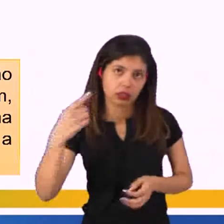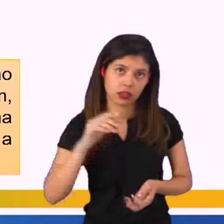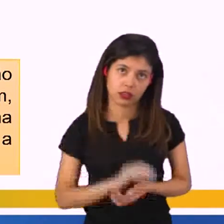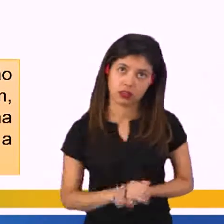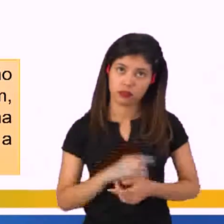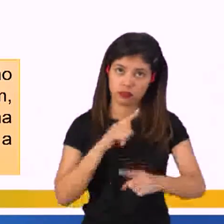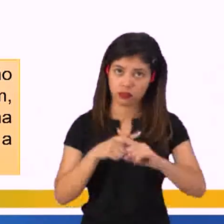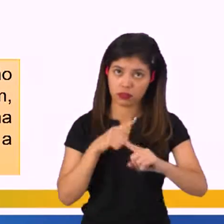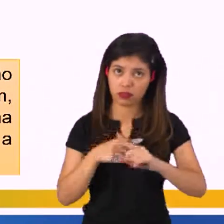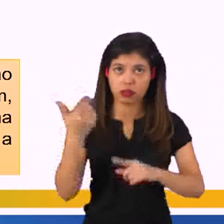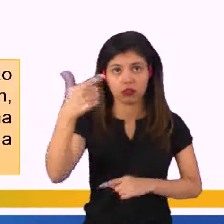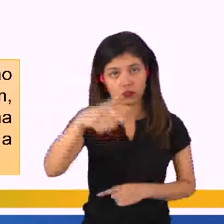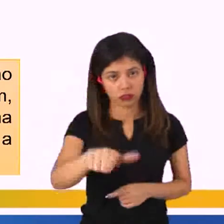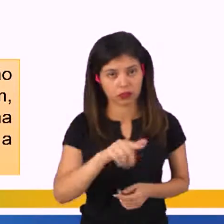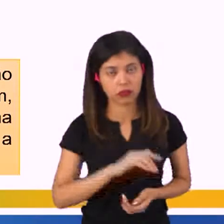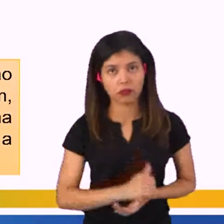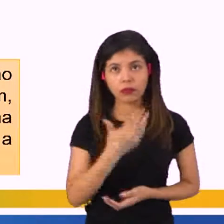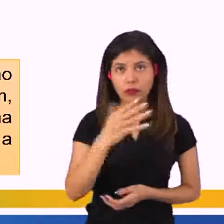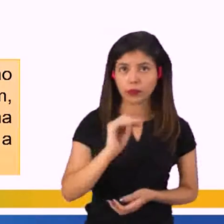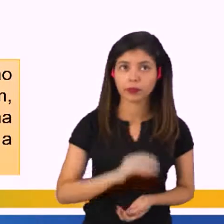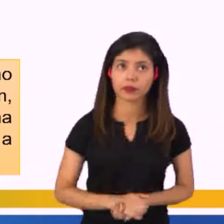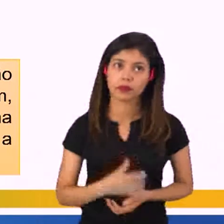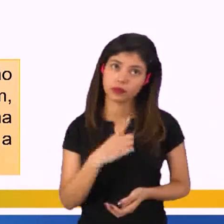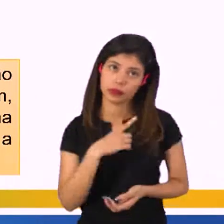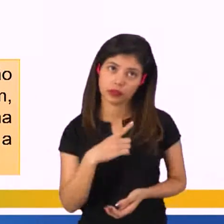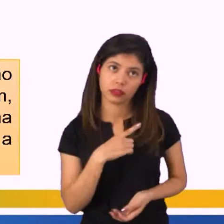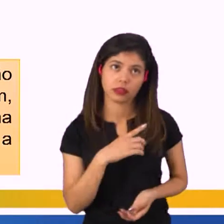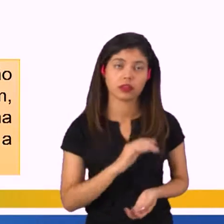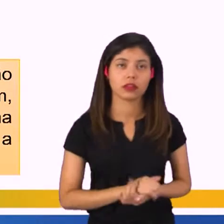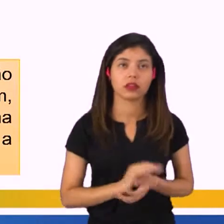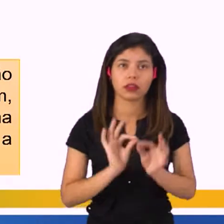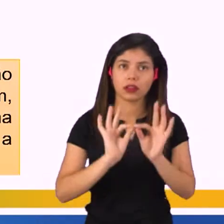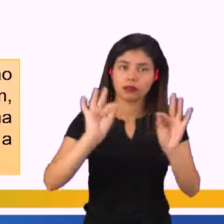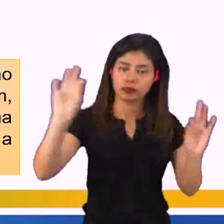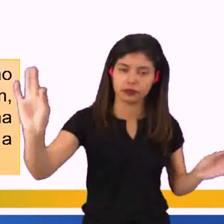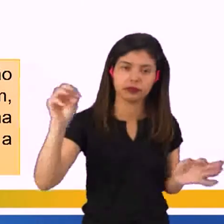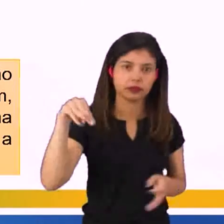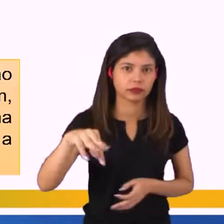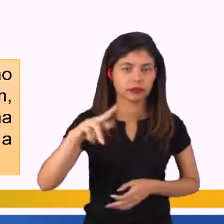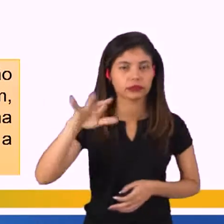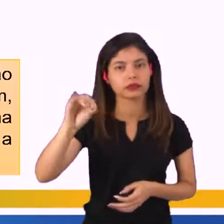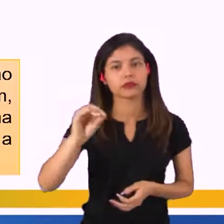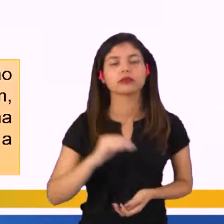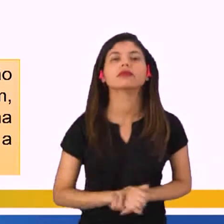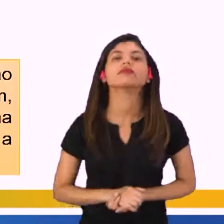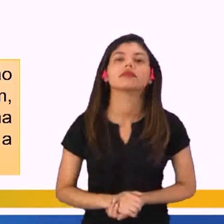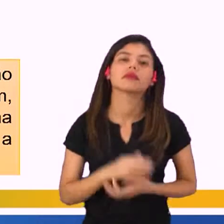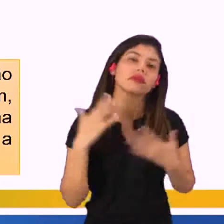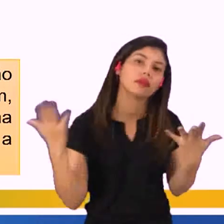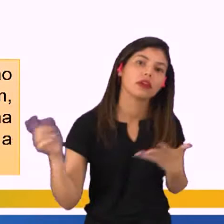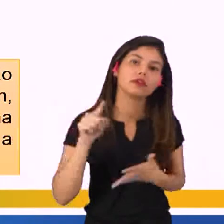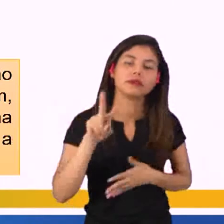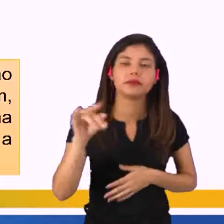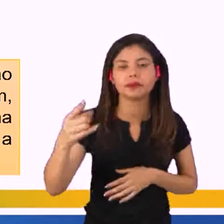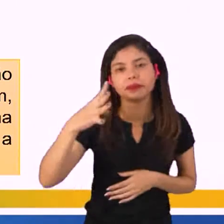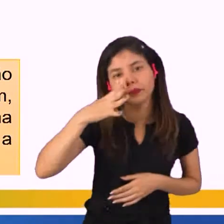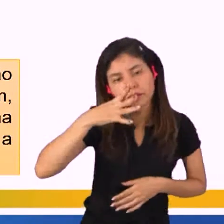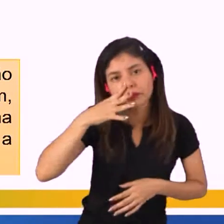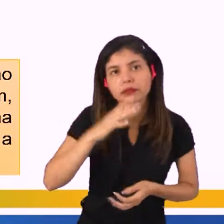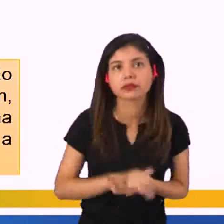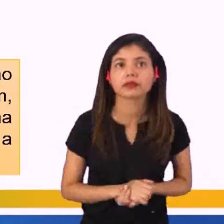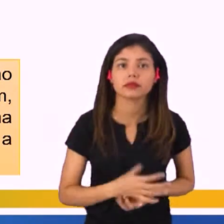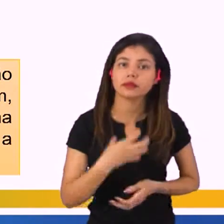em decâmetro, e depois multiplicar novamente por 10, obtendo agora a medida em metros. Então, você